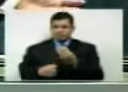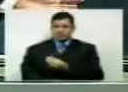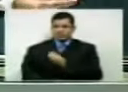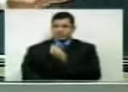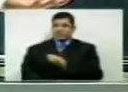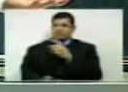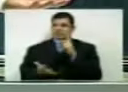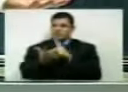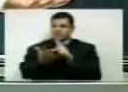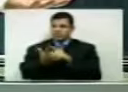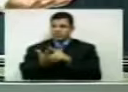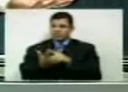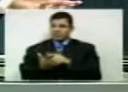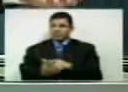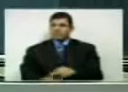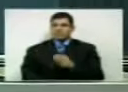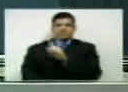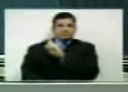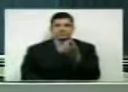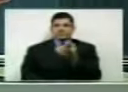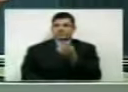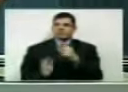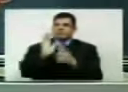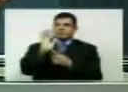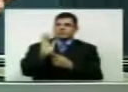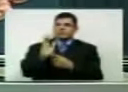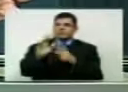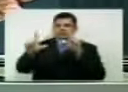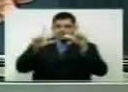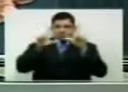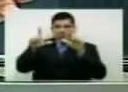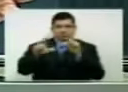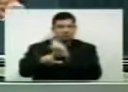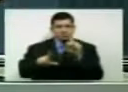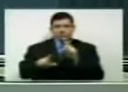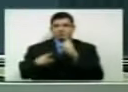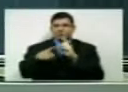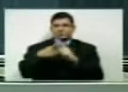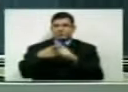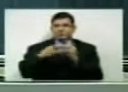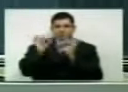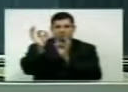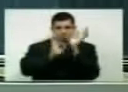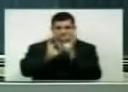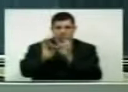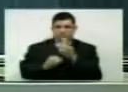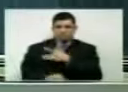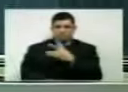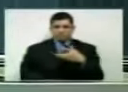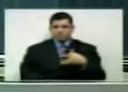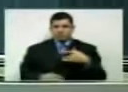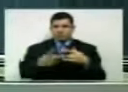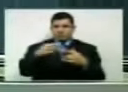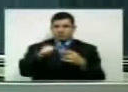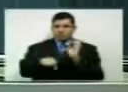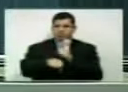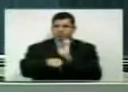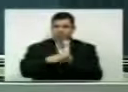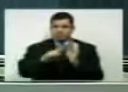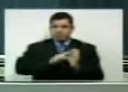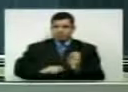vida real, não aquele mostrado na propaganda. Porque a propaganda de saúde pública do governo do